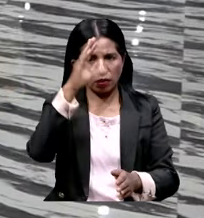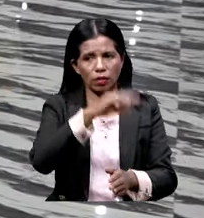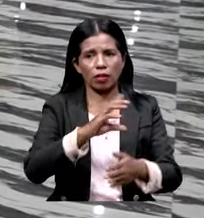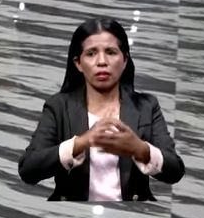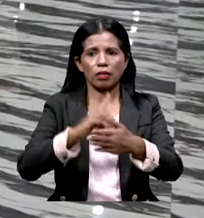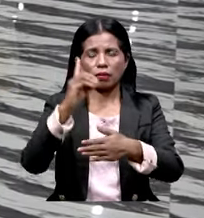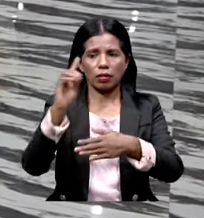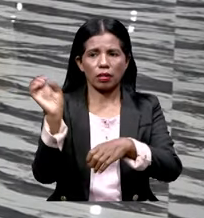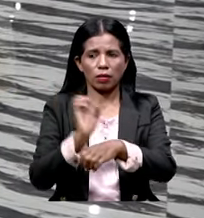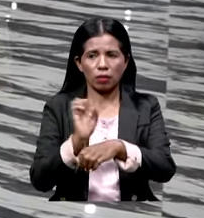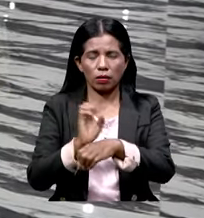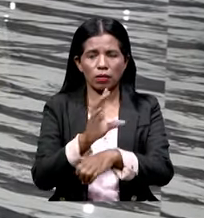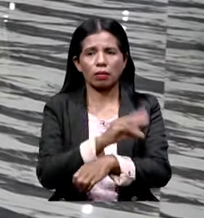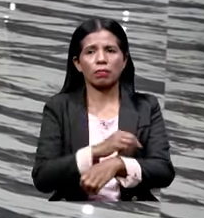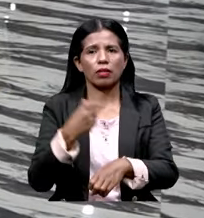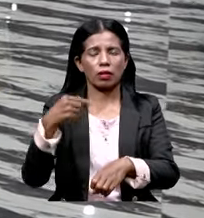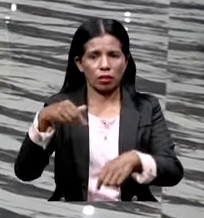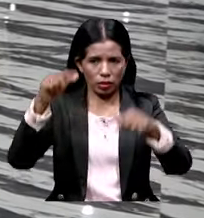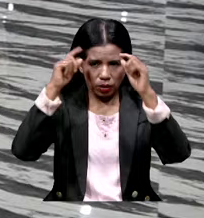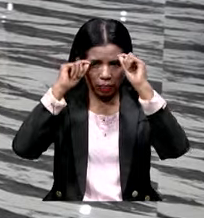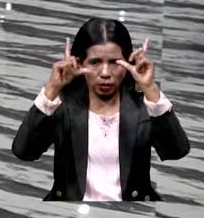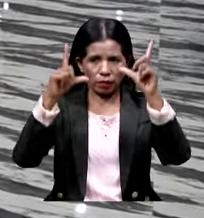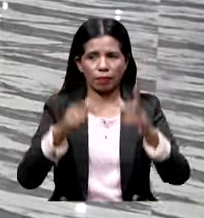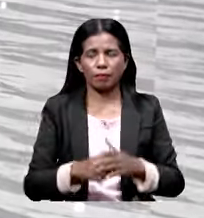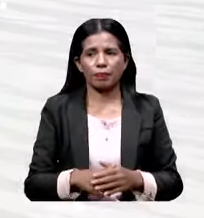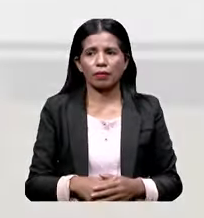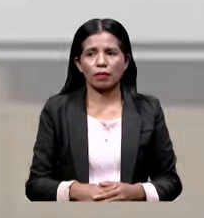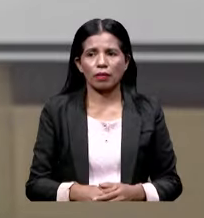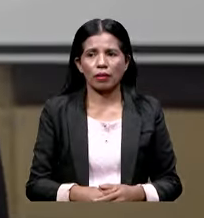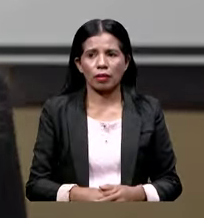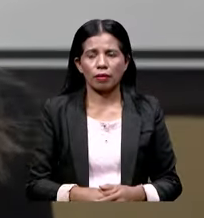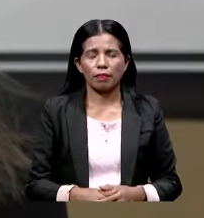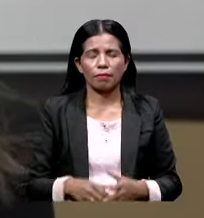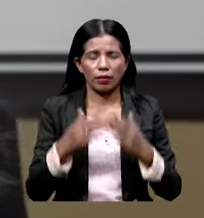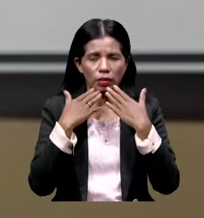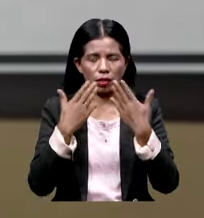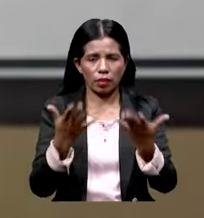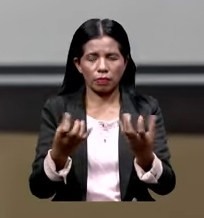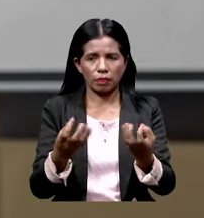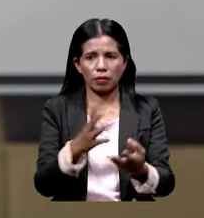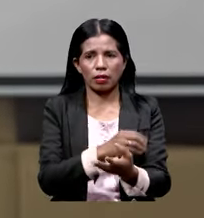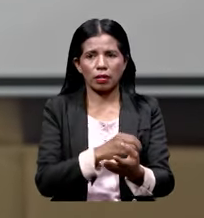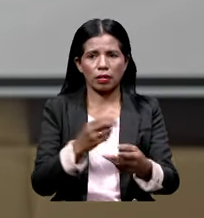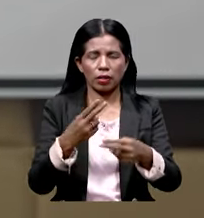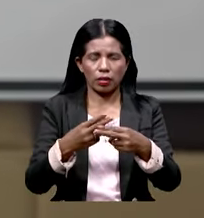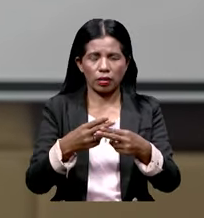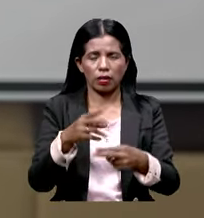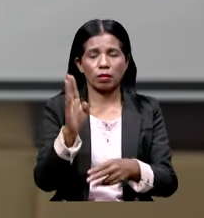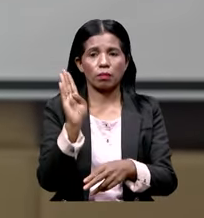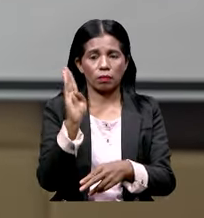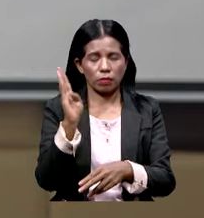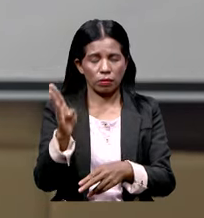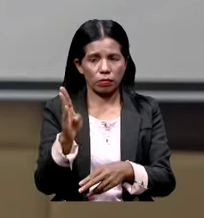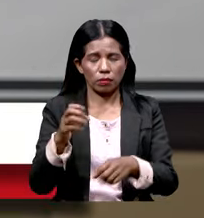desenvolve economia azul e Timor-Leste. Thank you very much. This workshop names Blue Ideation,